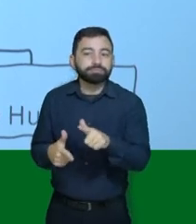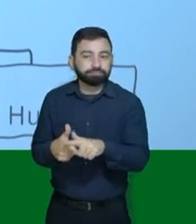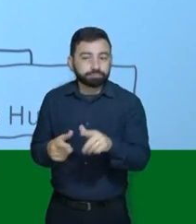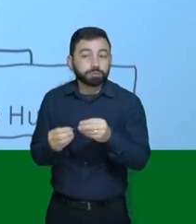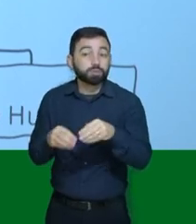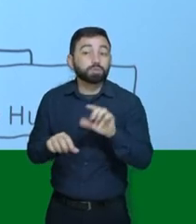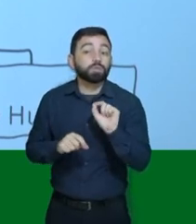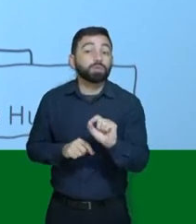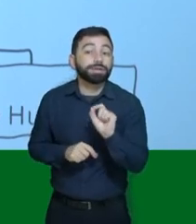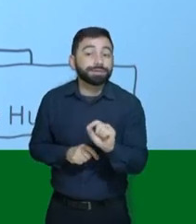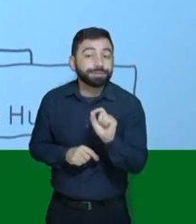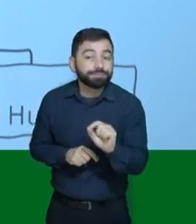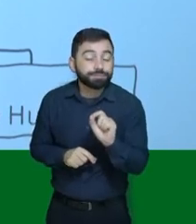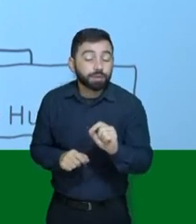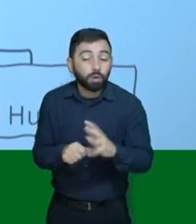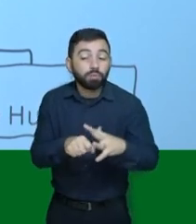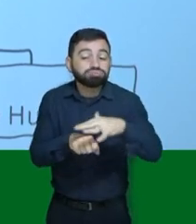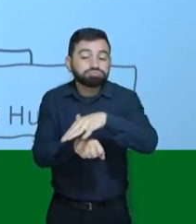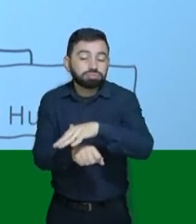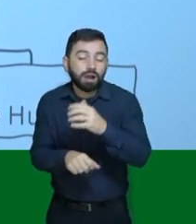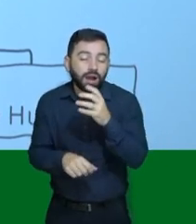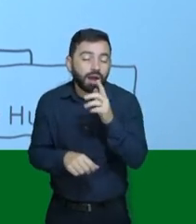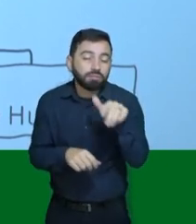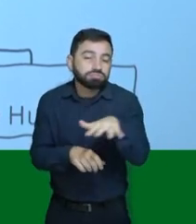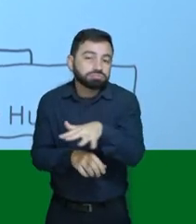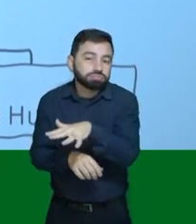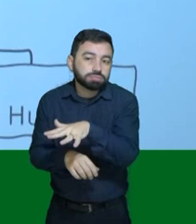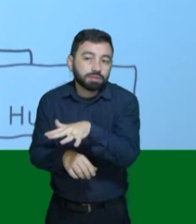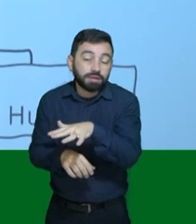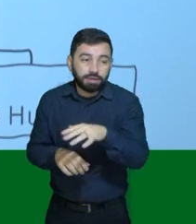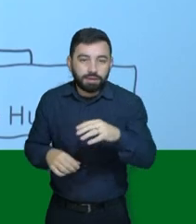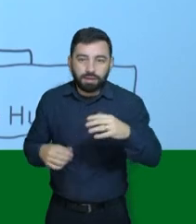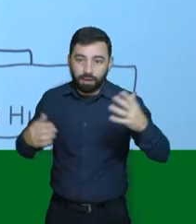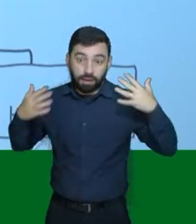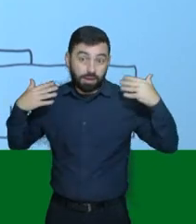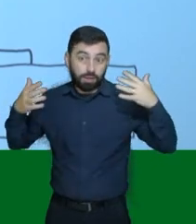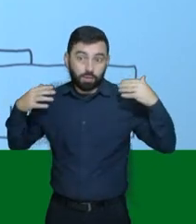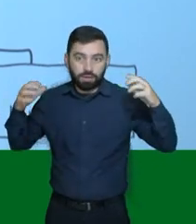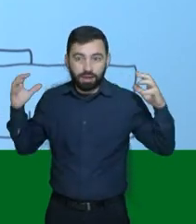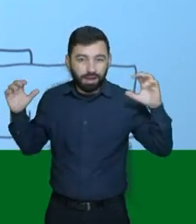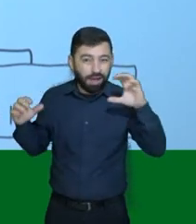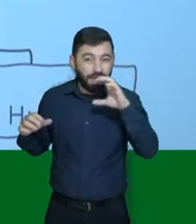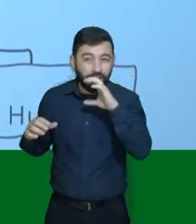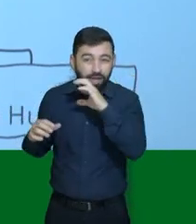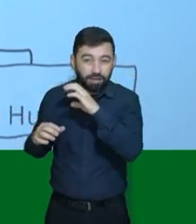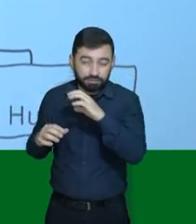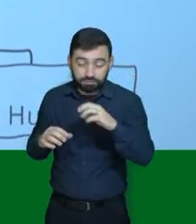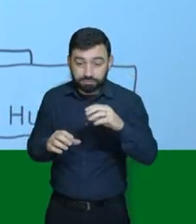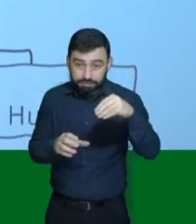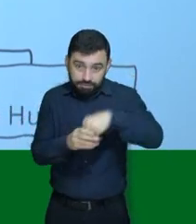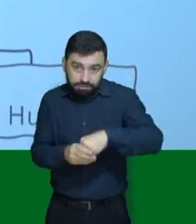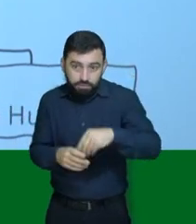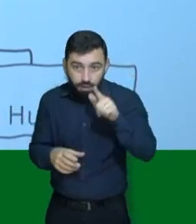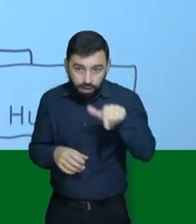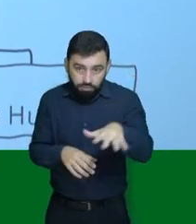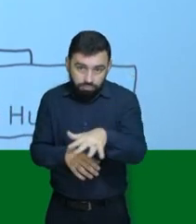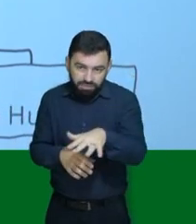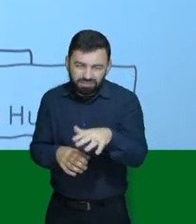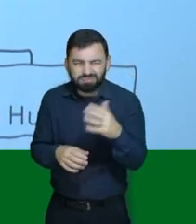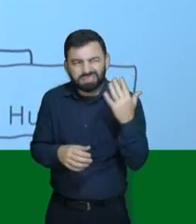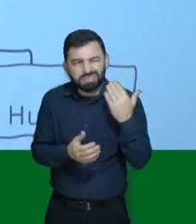por fazer isso. Então, o que está acontecendo? Esse aumento do aquecimento e as ondas de calor marinhas, a gente tem visto